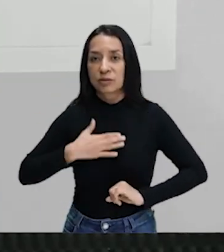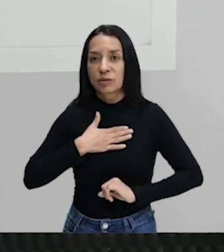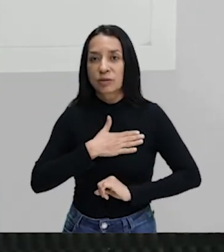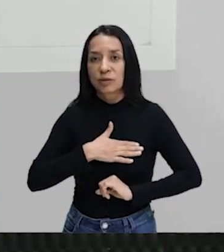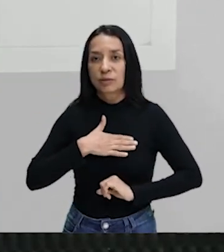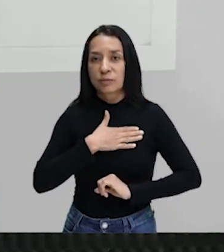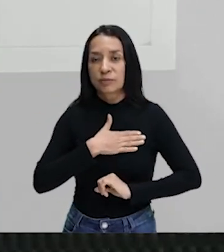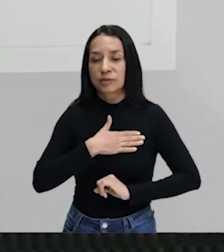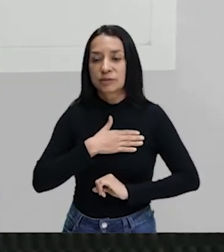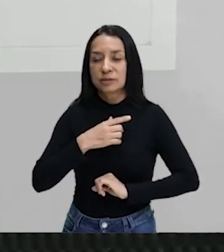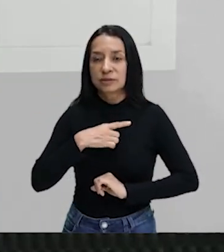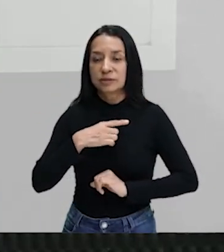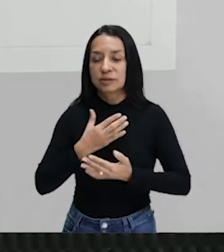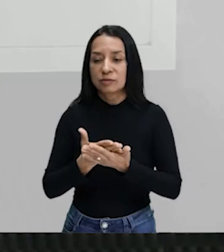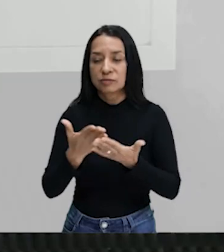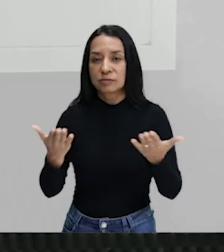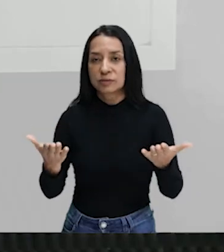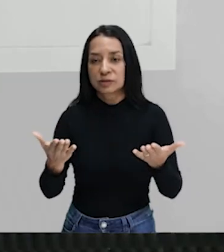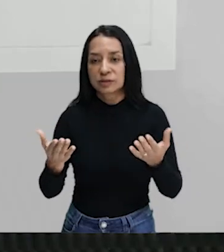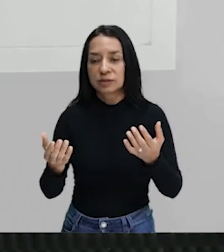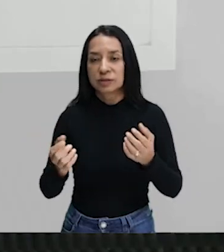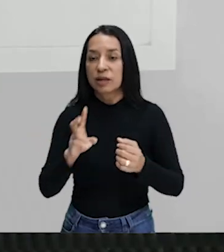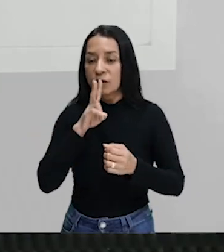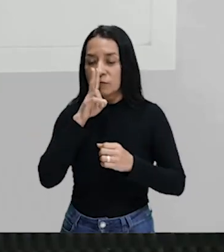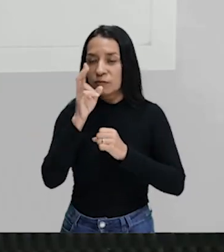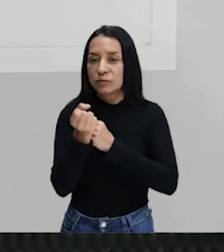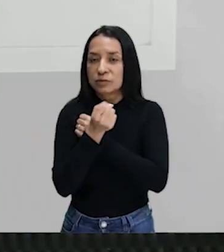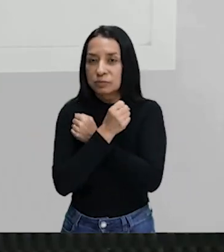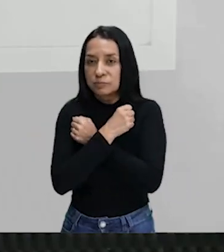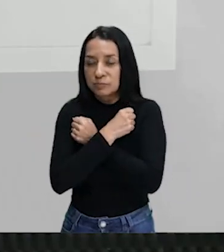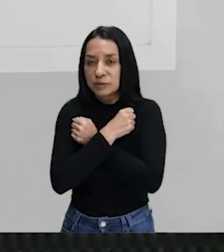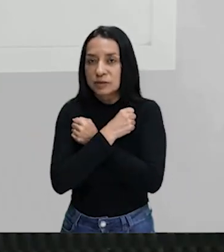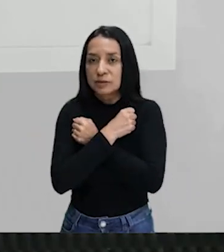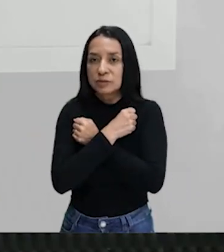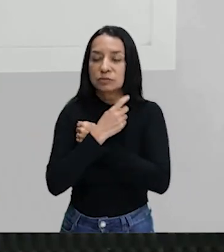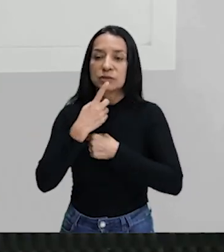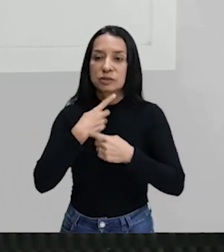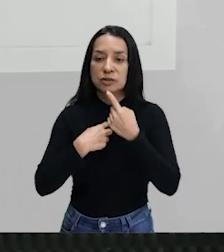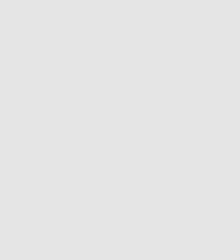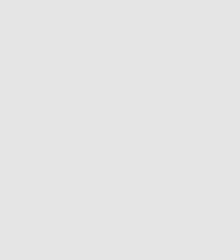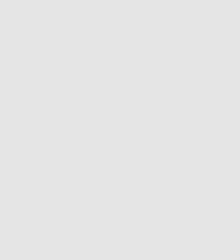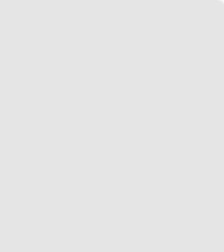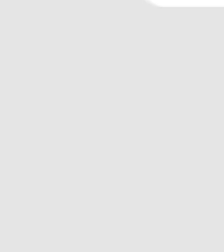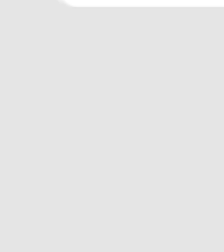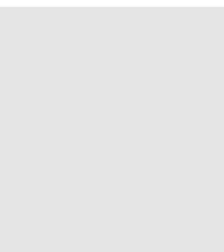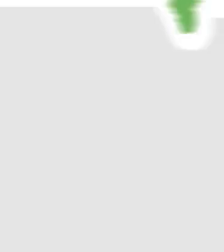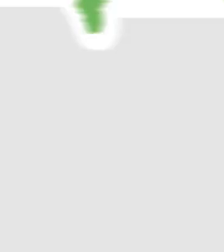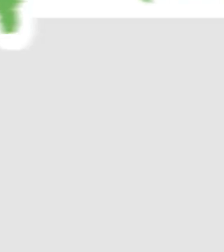o nosso forte abraço, professor André Luiz, desejando a vocês bons estudos.